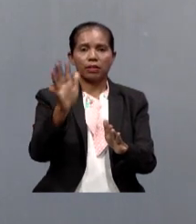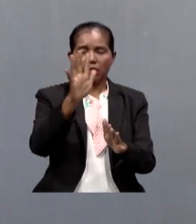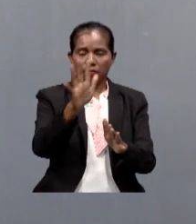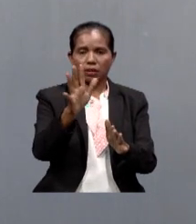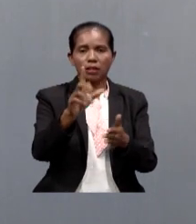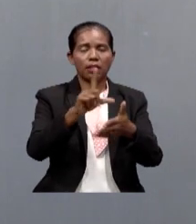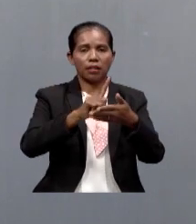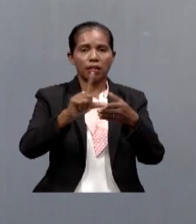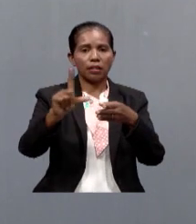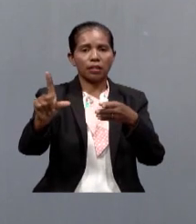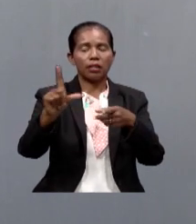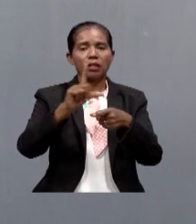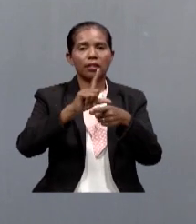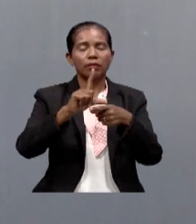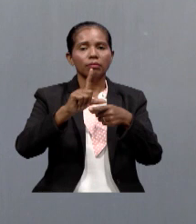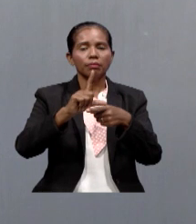alenia